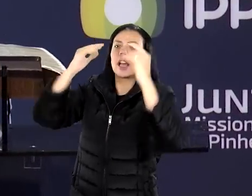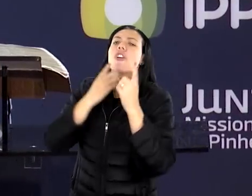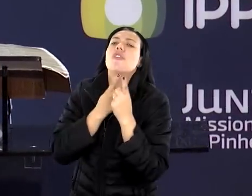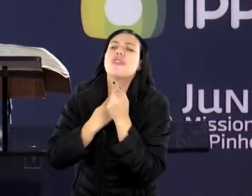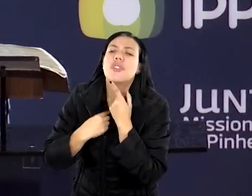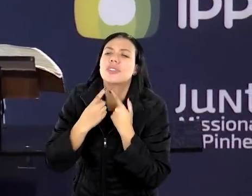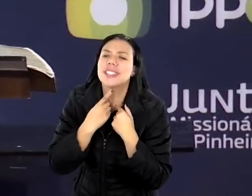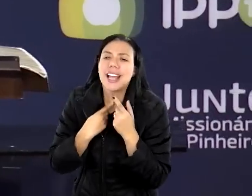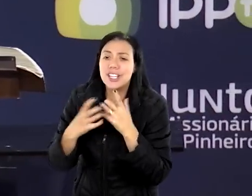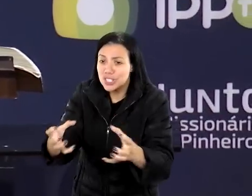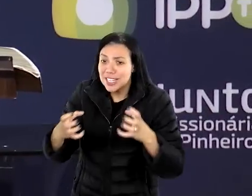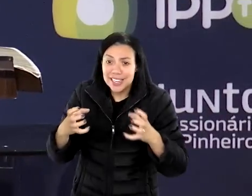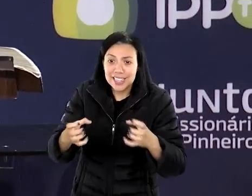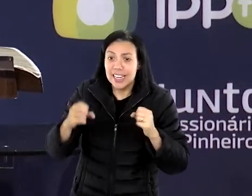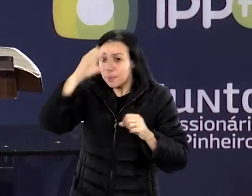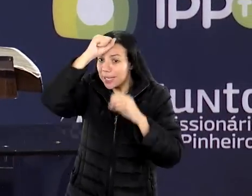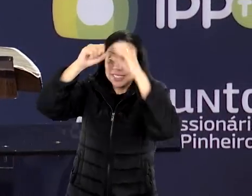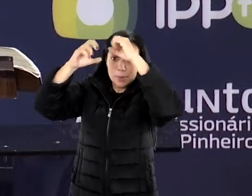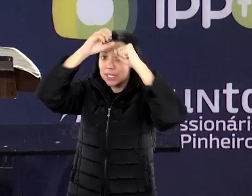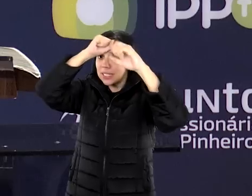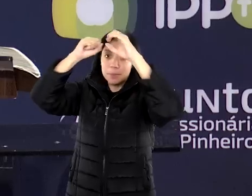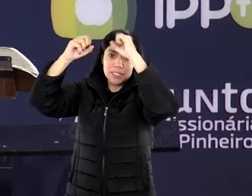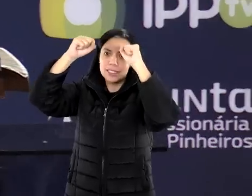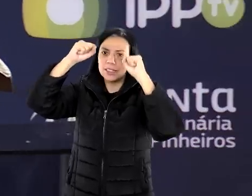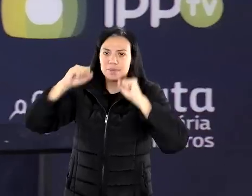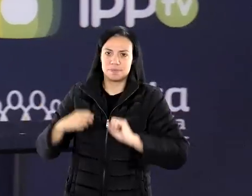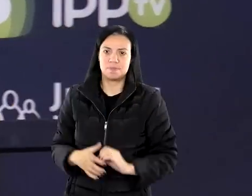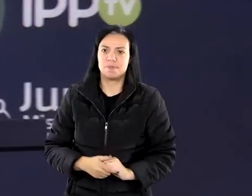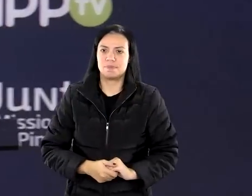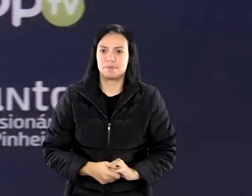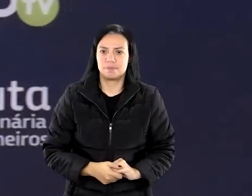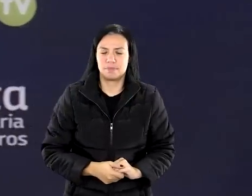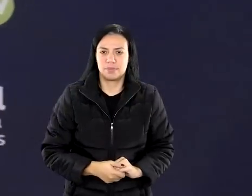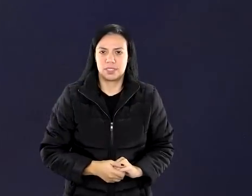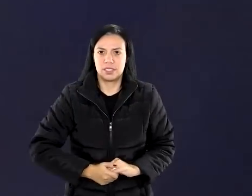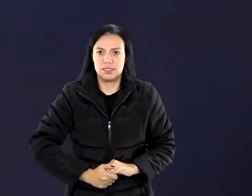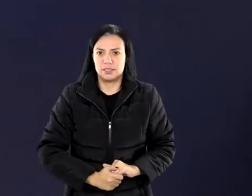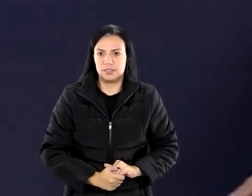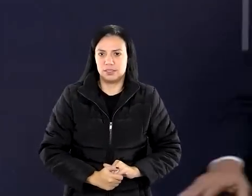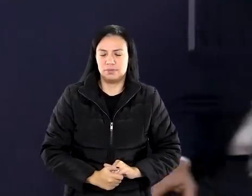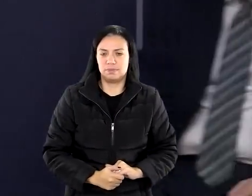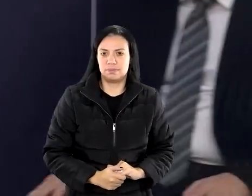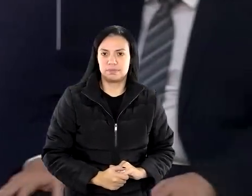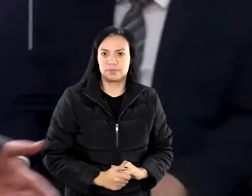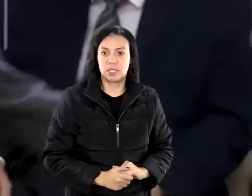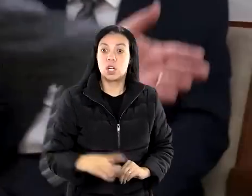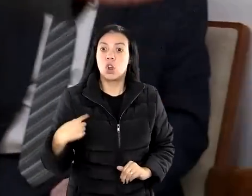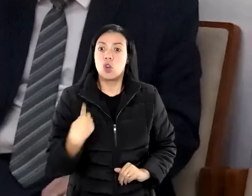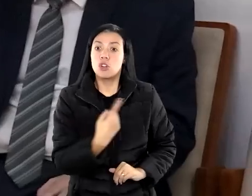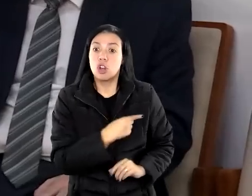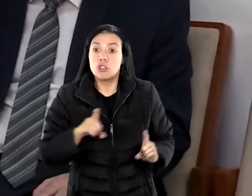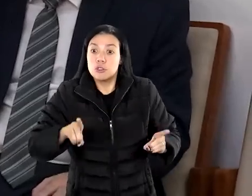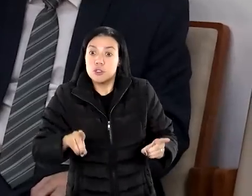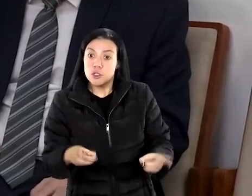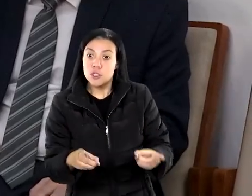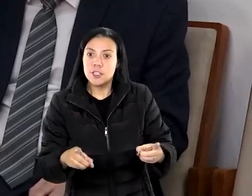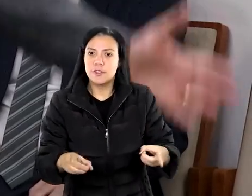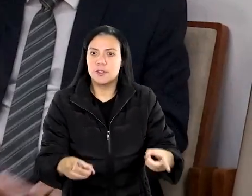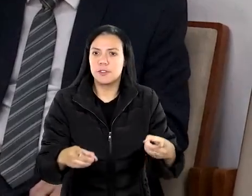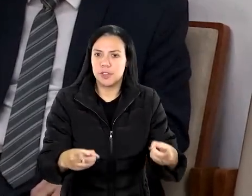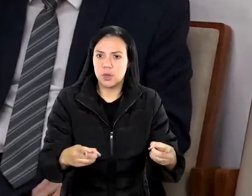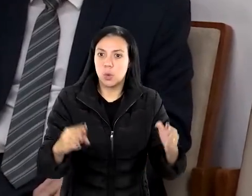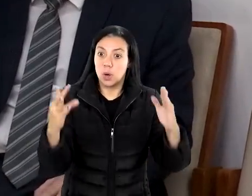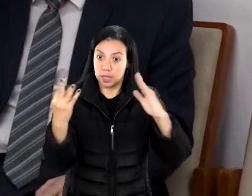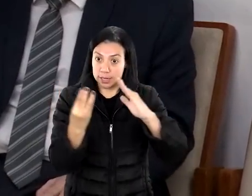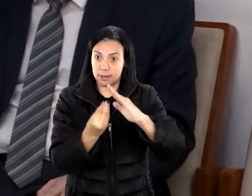Irmãos, o grande desafio da igreja hoje não é crescer com gente descrente dentro da igreja, trazer multidões aqui, ser membro de